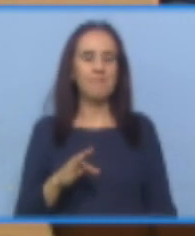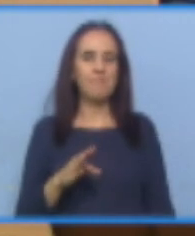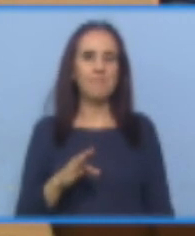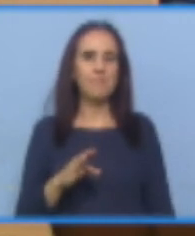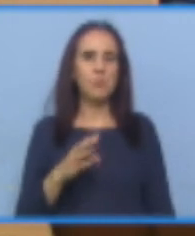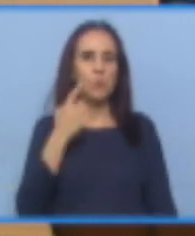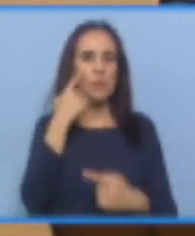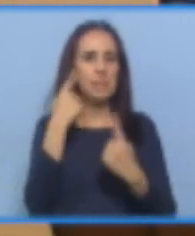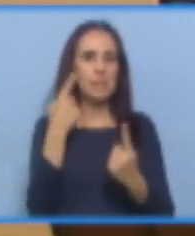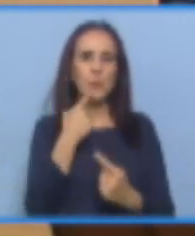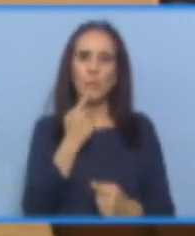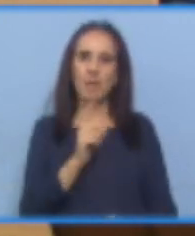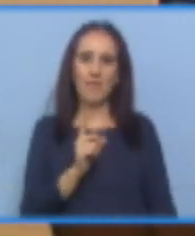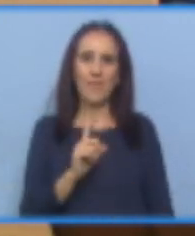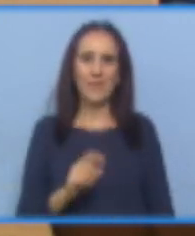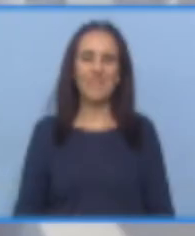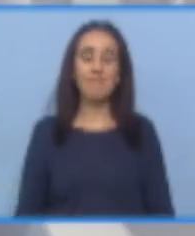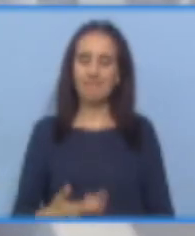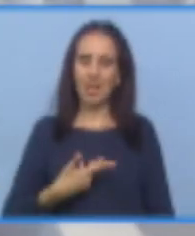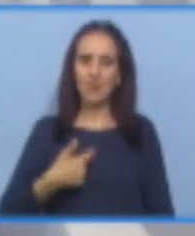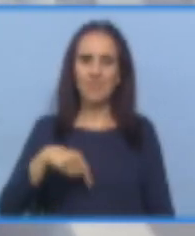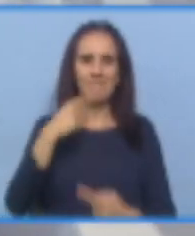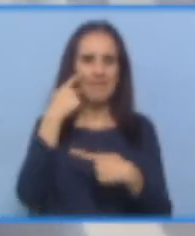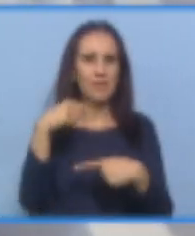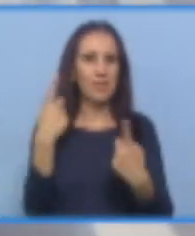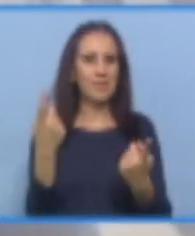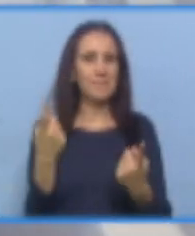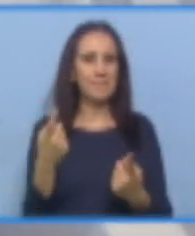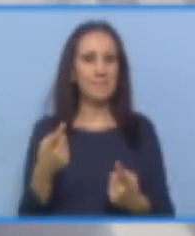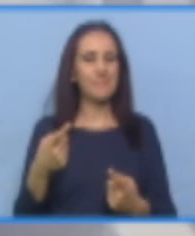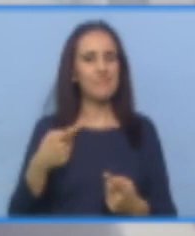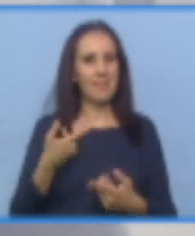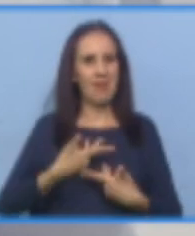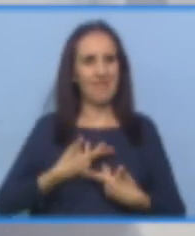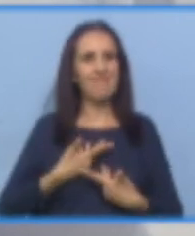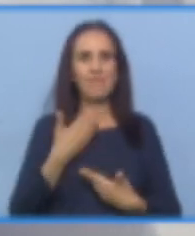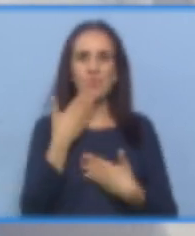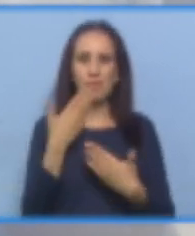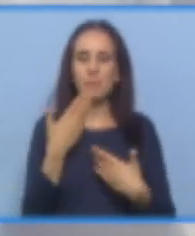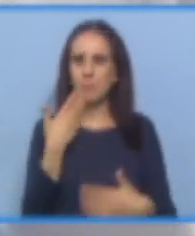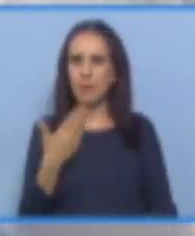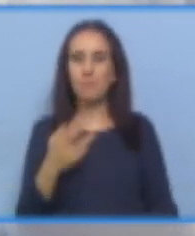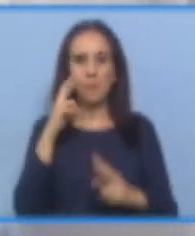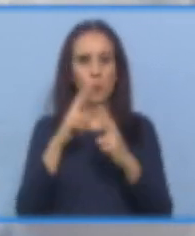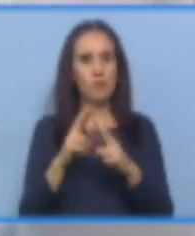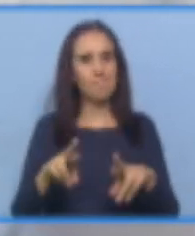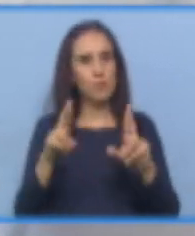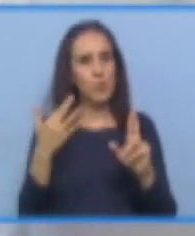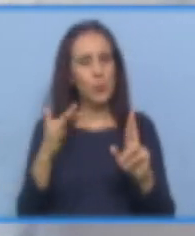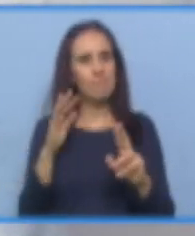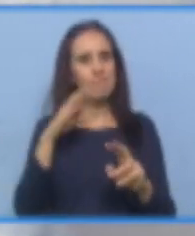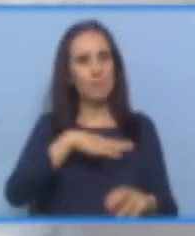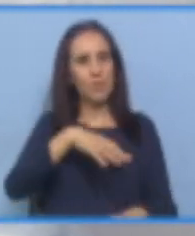tão conhecidas como Cá estamos para as ir divulgando nos nossos meios. Muito obrigado e que seja um grande encontro mundial das famílias,